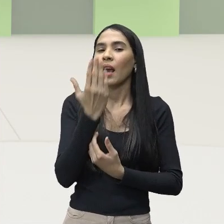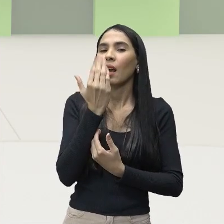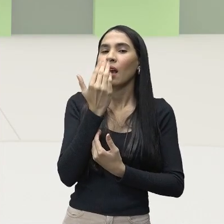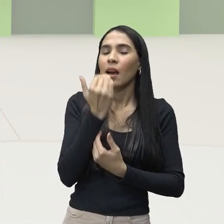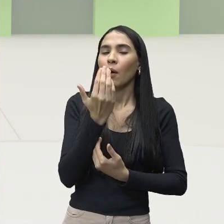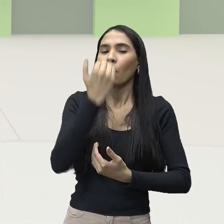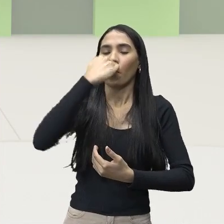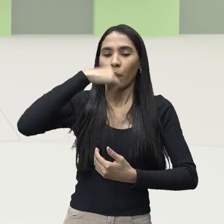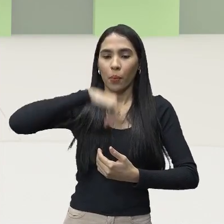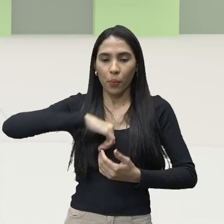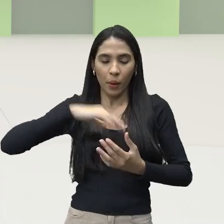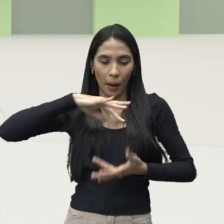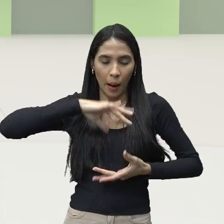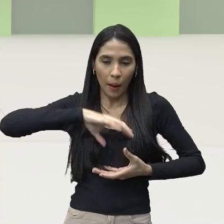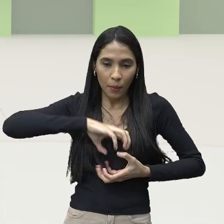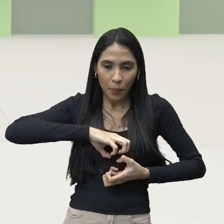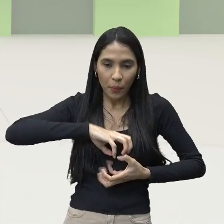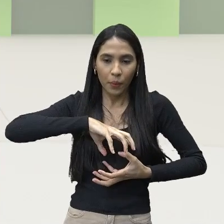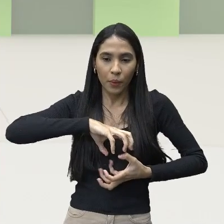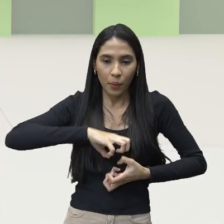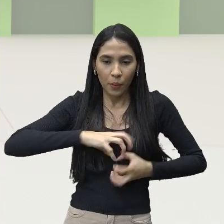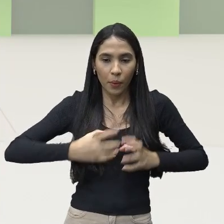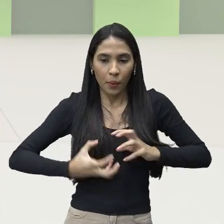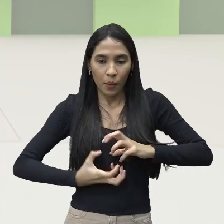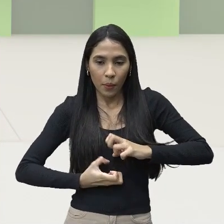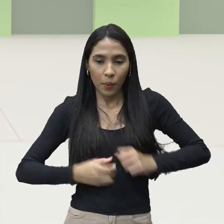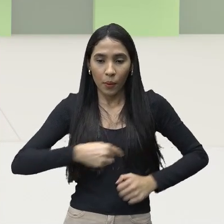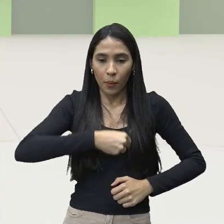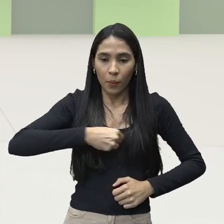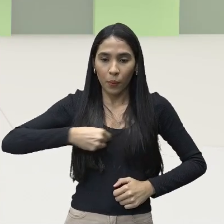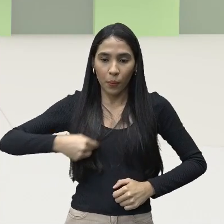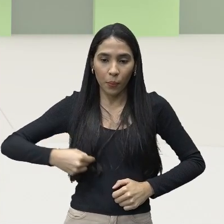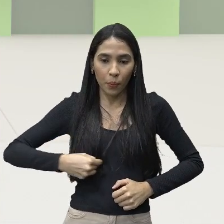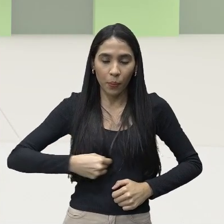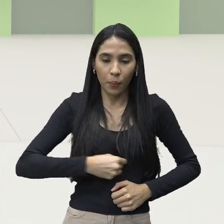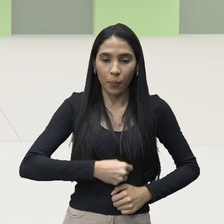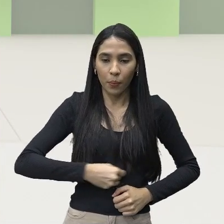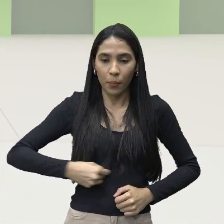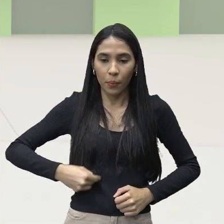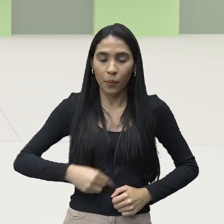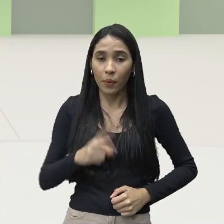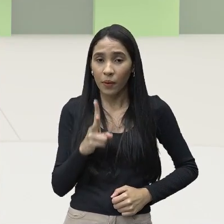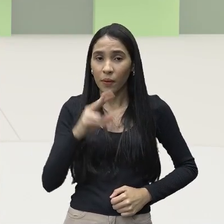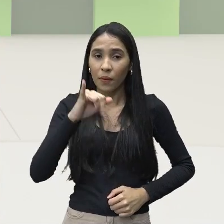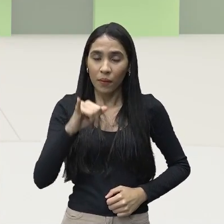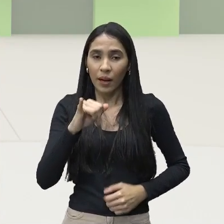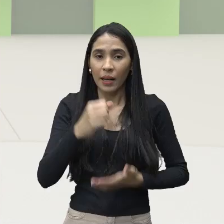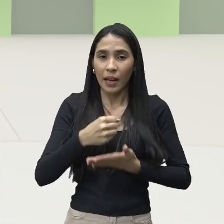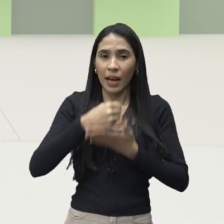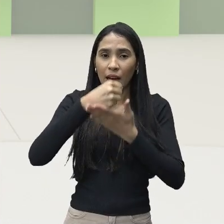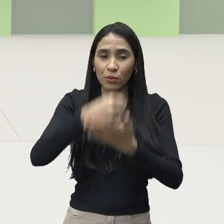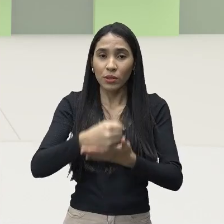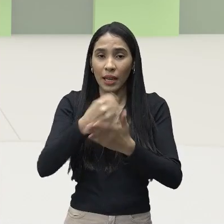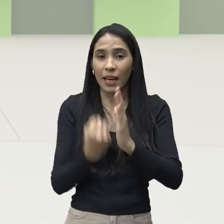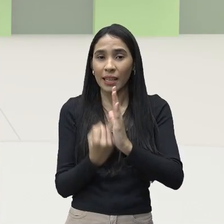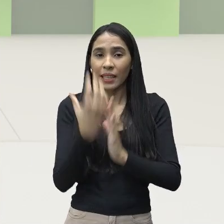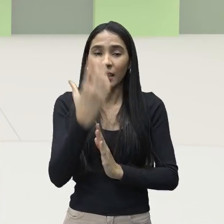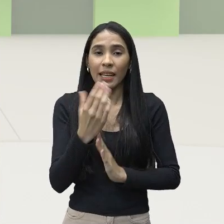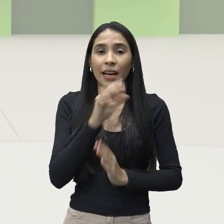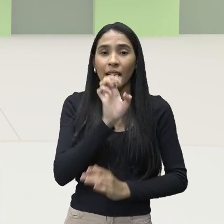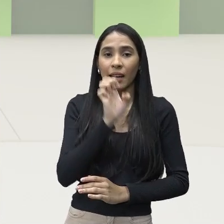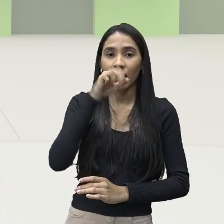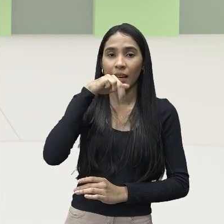as vitaminas, proteínas, carboidratos, que isso vai servir então para formar aquela energia química que o nosso